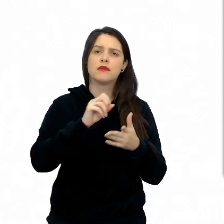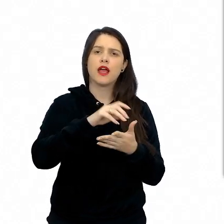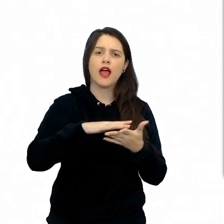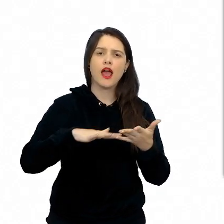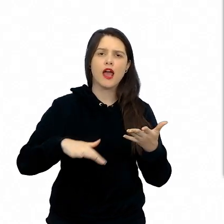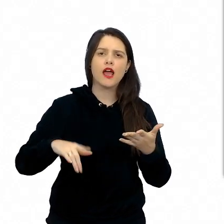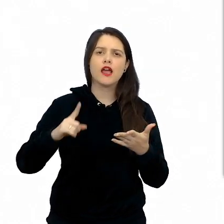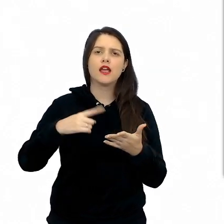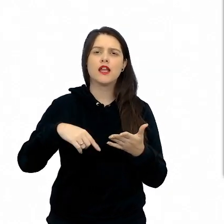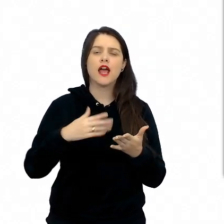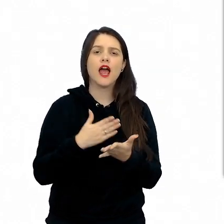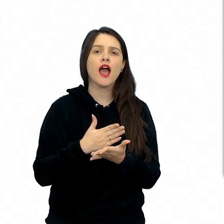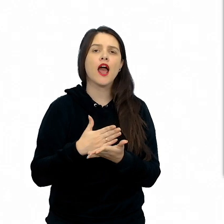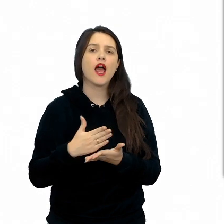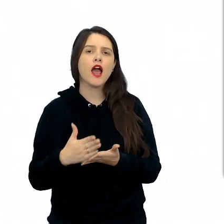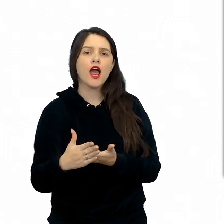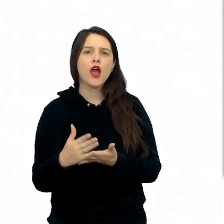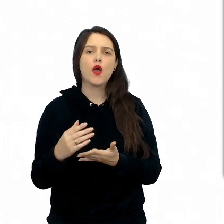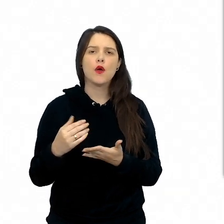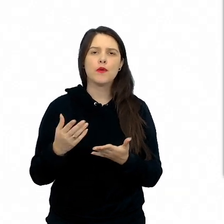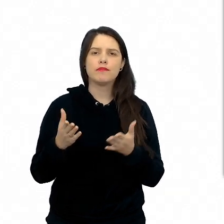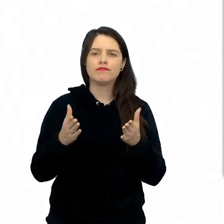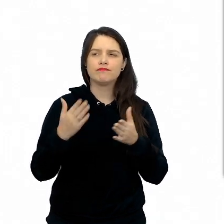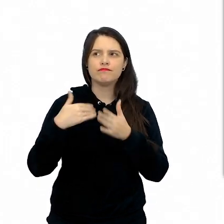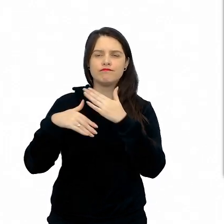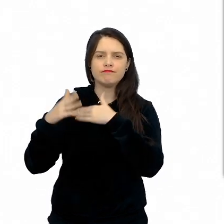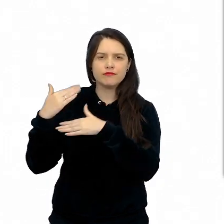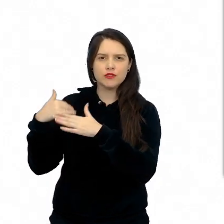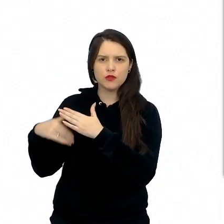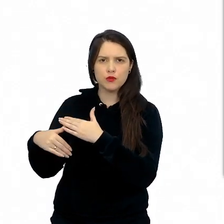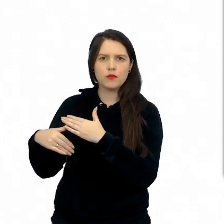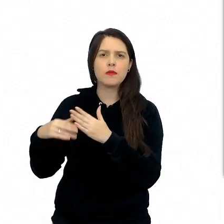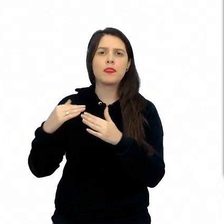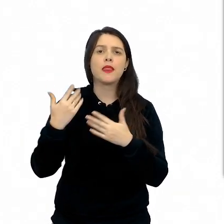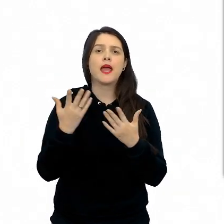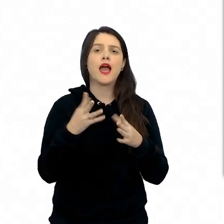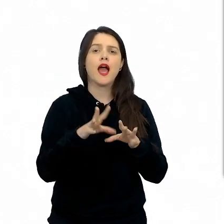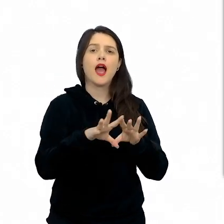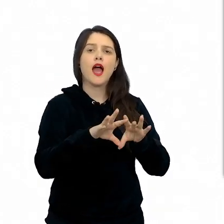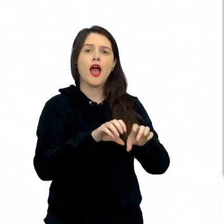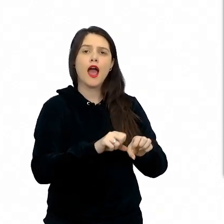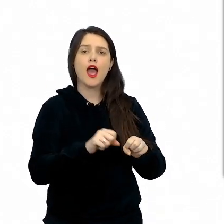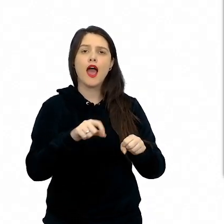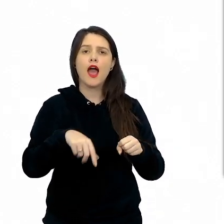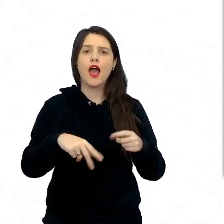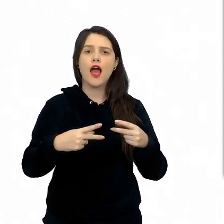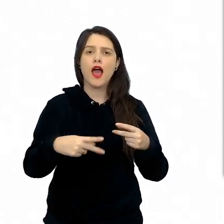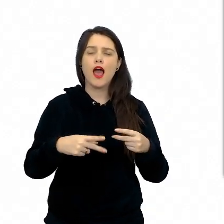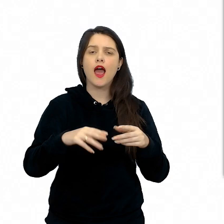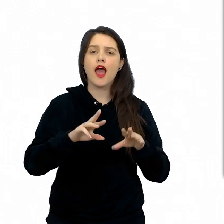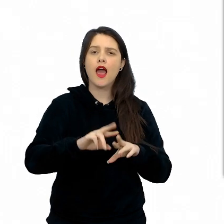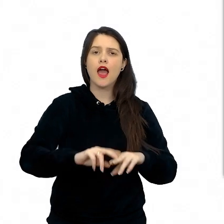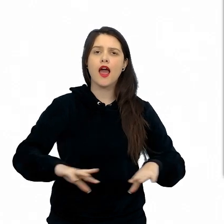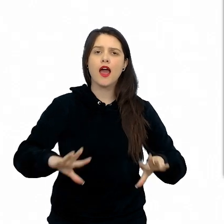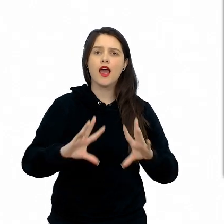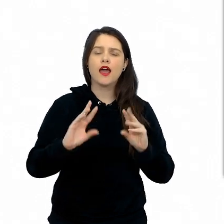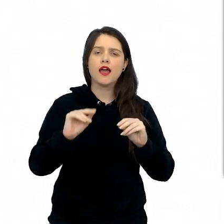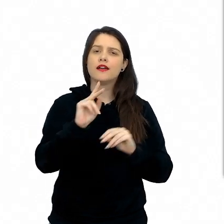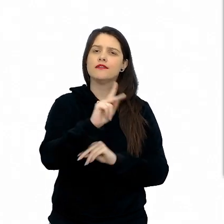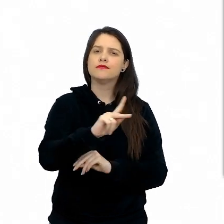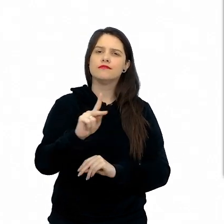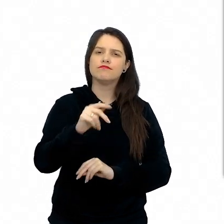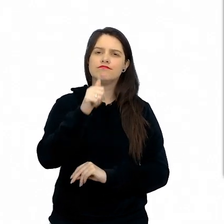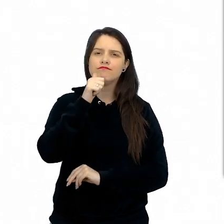atividade, iniciado na semana anterior. Na formação de etapa, aquele que foi lá realizado com a